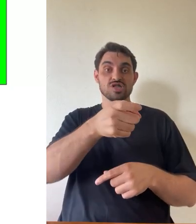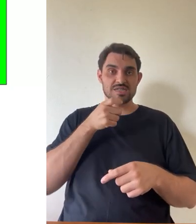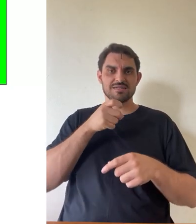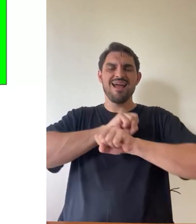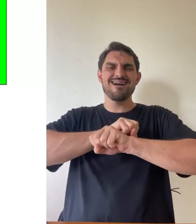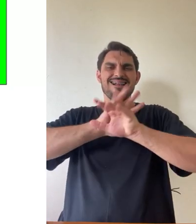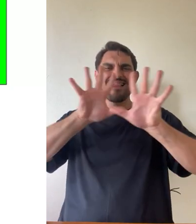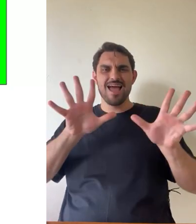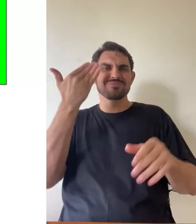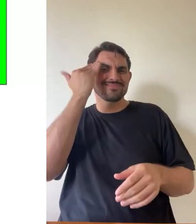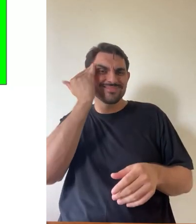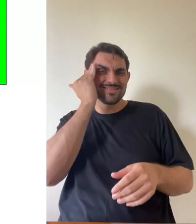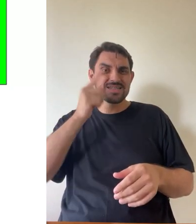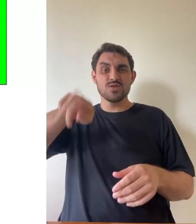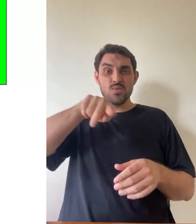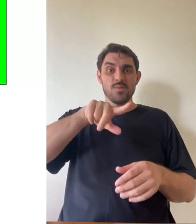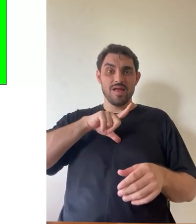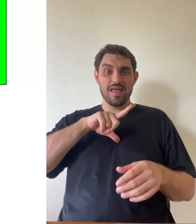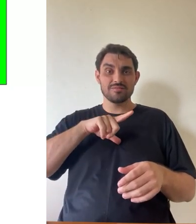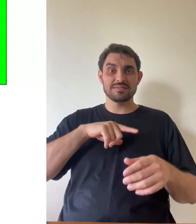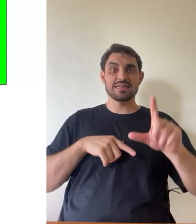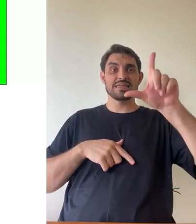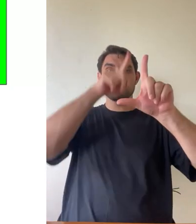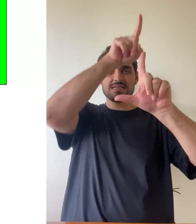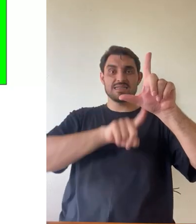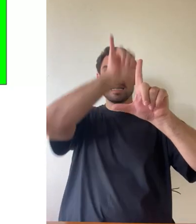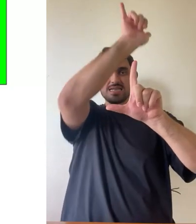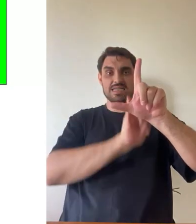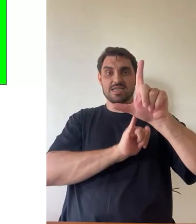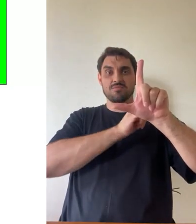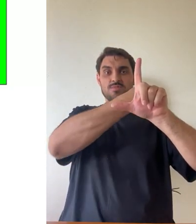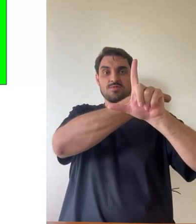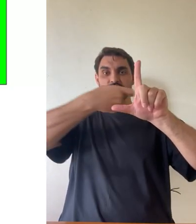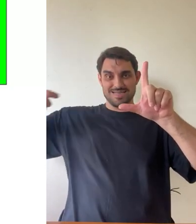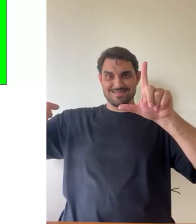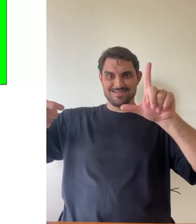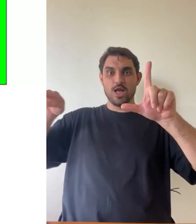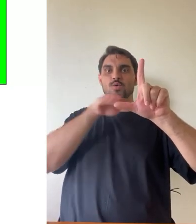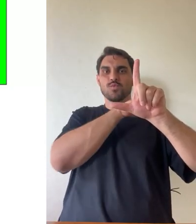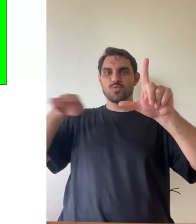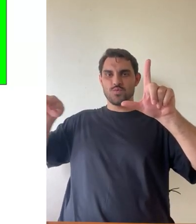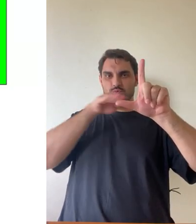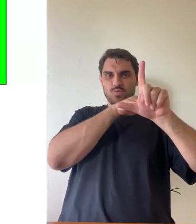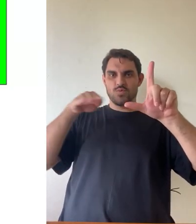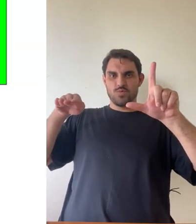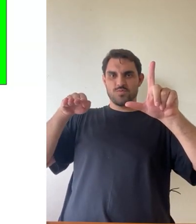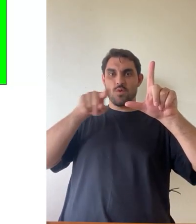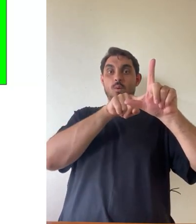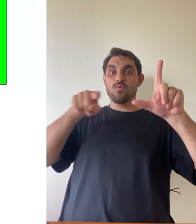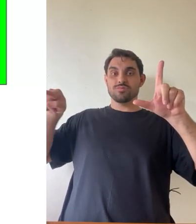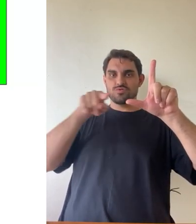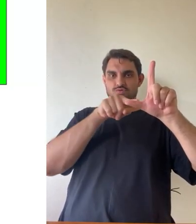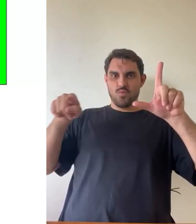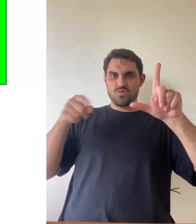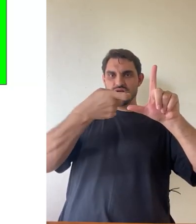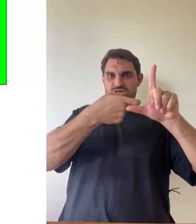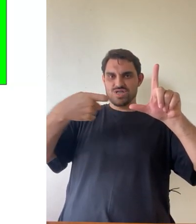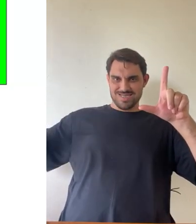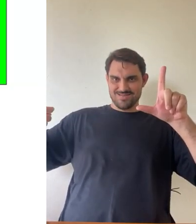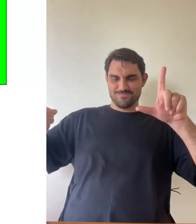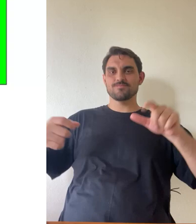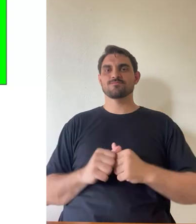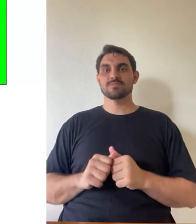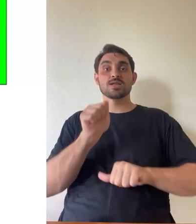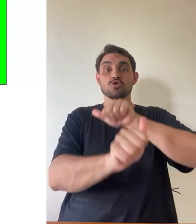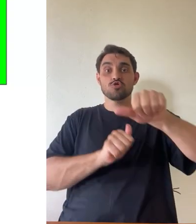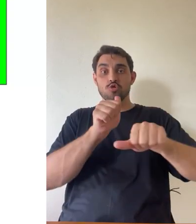deixar muito claro que o movimento é no eixo X, ou seja, na horizontal, tá? Então,